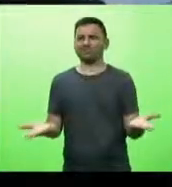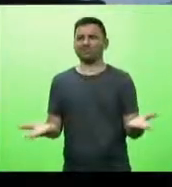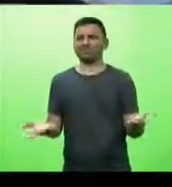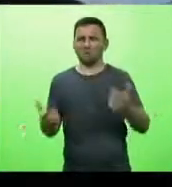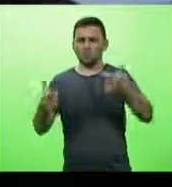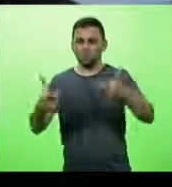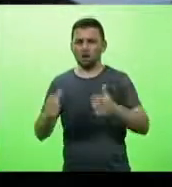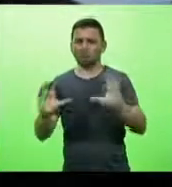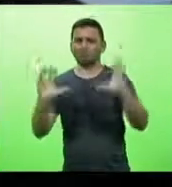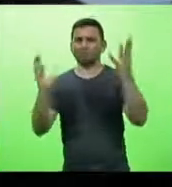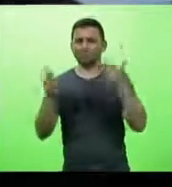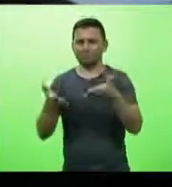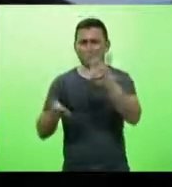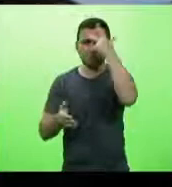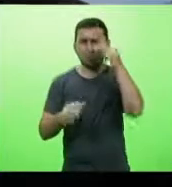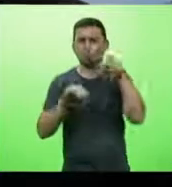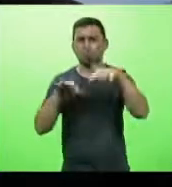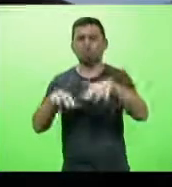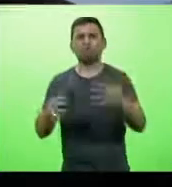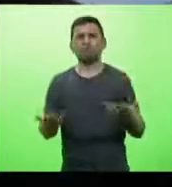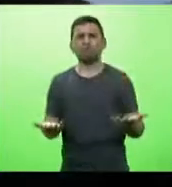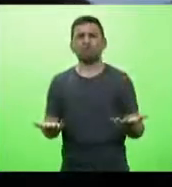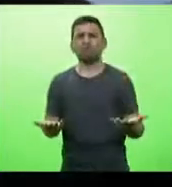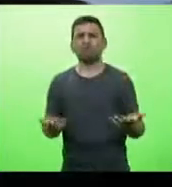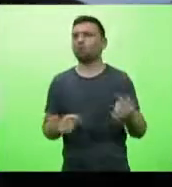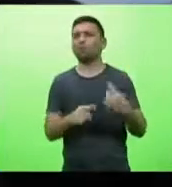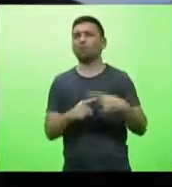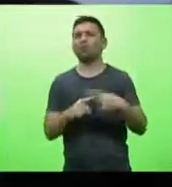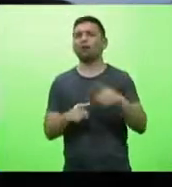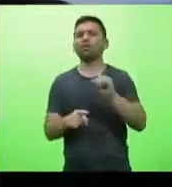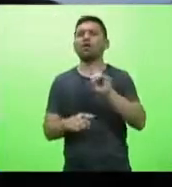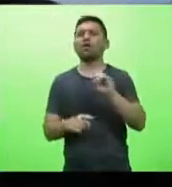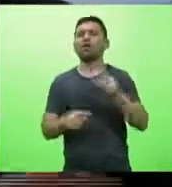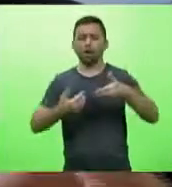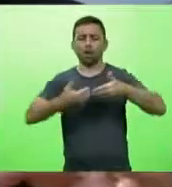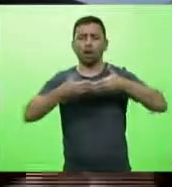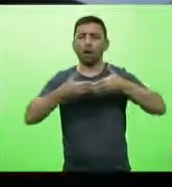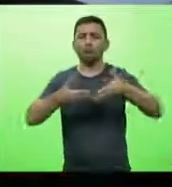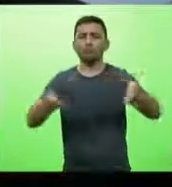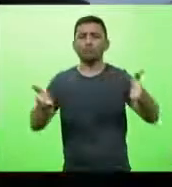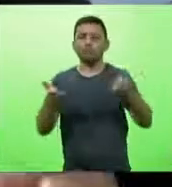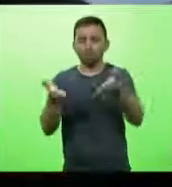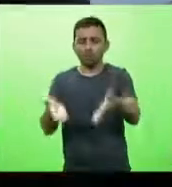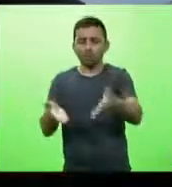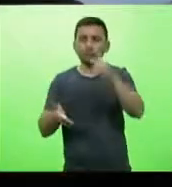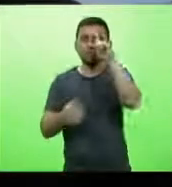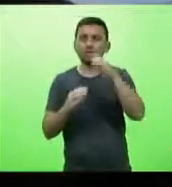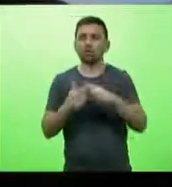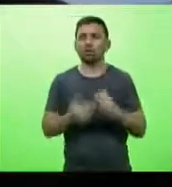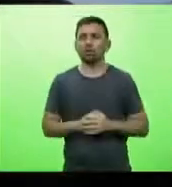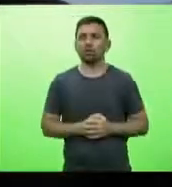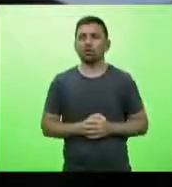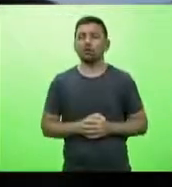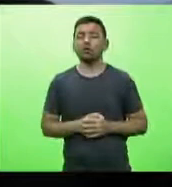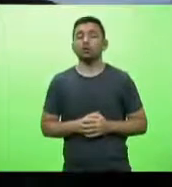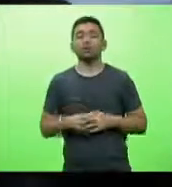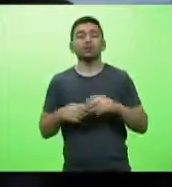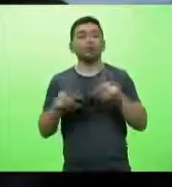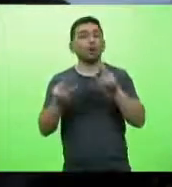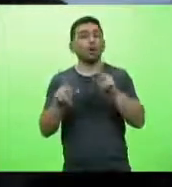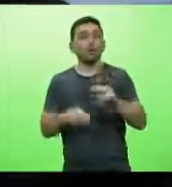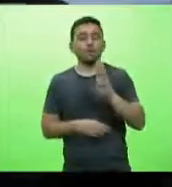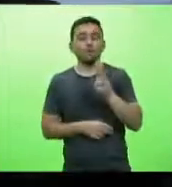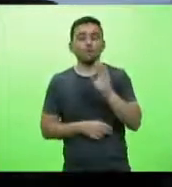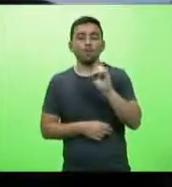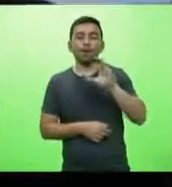eventos. Então, por que não abrir, utilizar esses hospitais? Eu sugeri o hospital de Bocaina do Sul, que está parado,